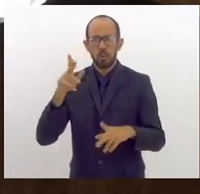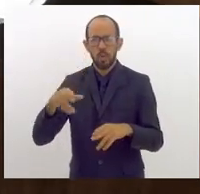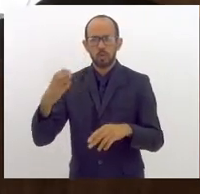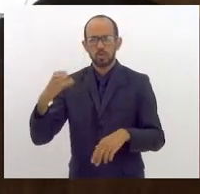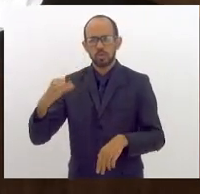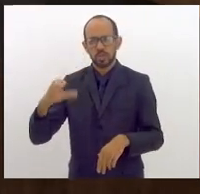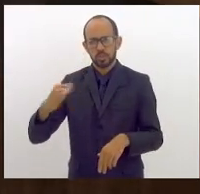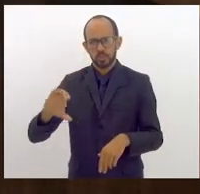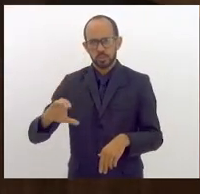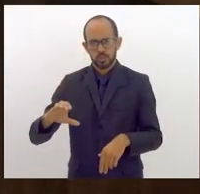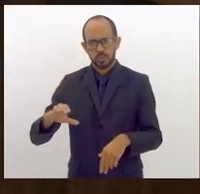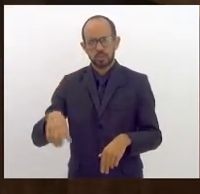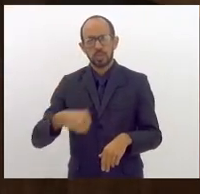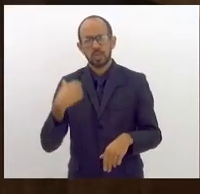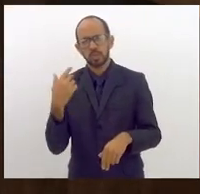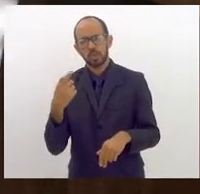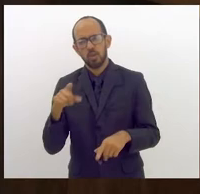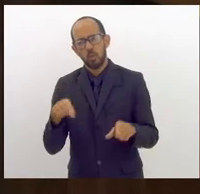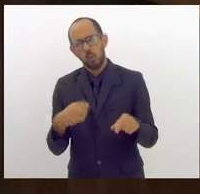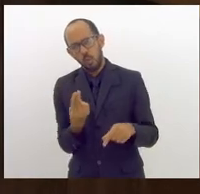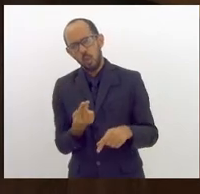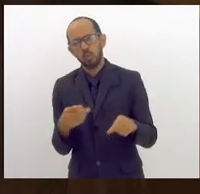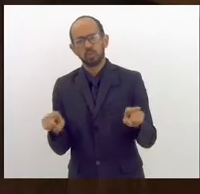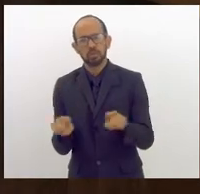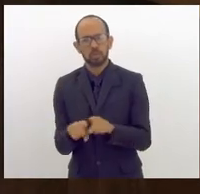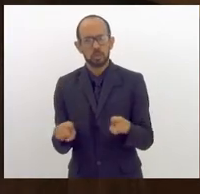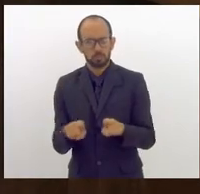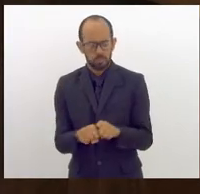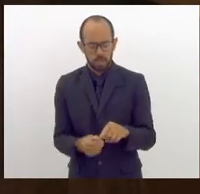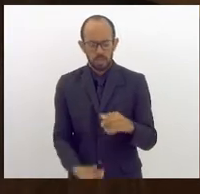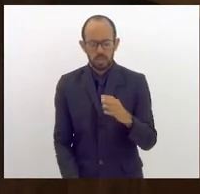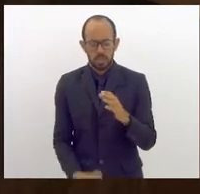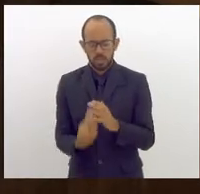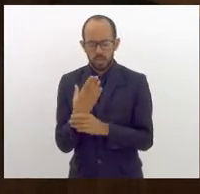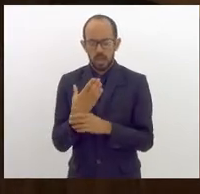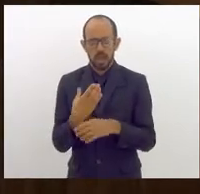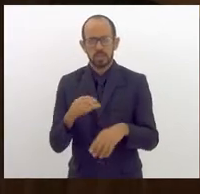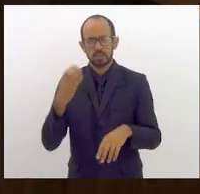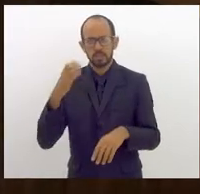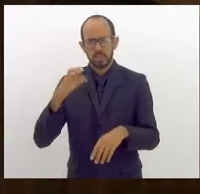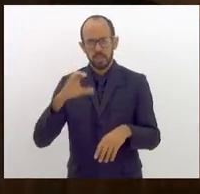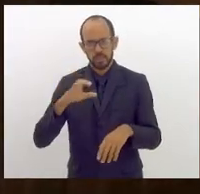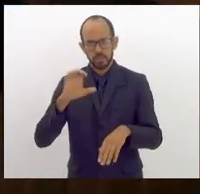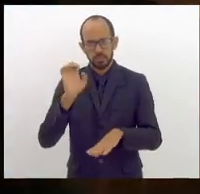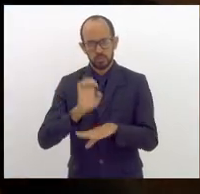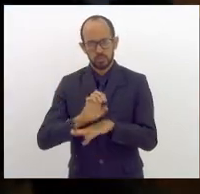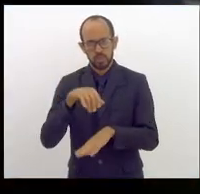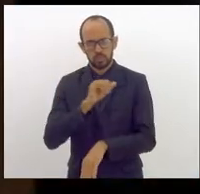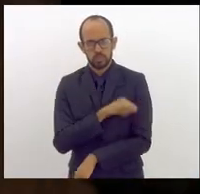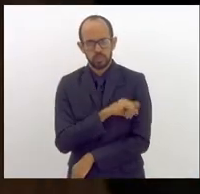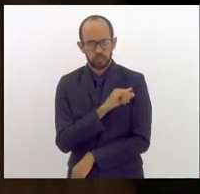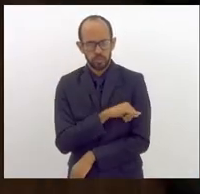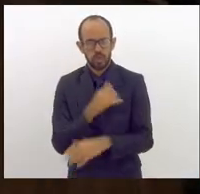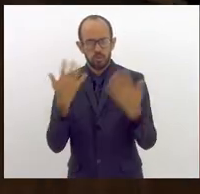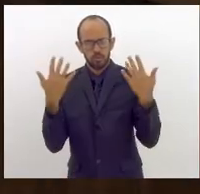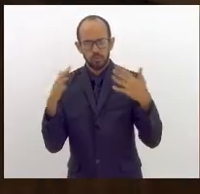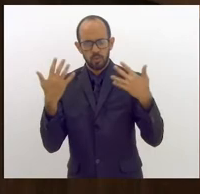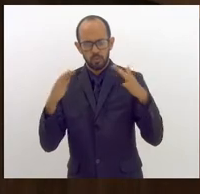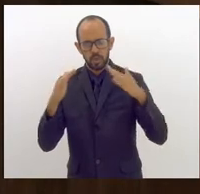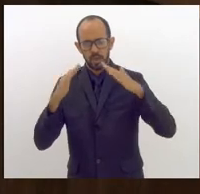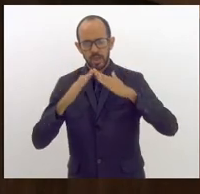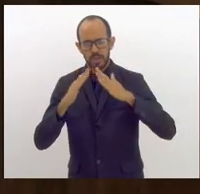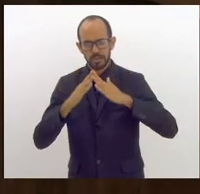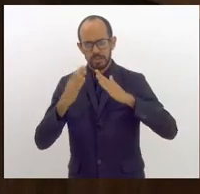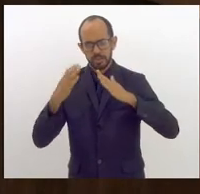deputada Marta Rocha enquanto alguém que também pode formular e produzir ciência para esse Estado então viva a casa da ciência